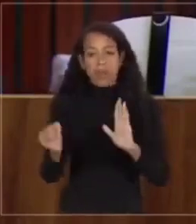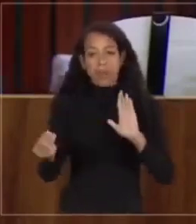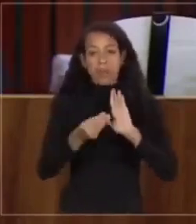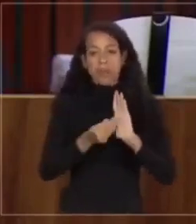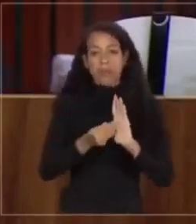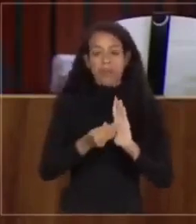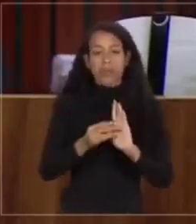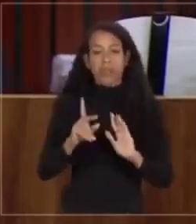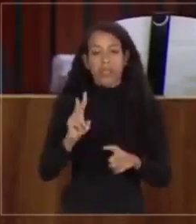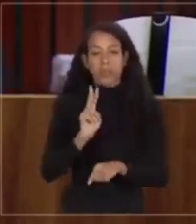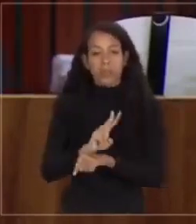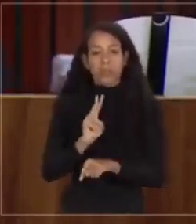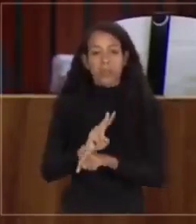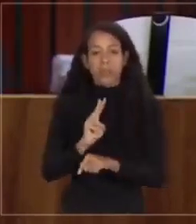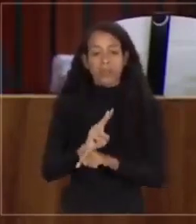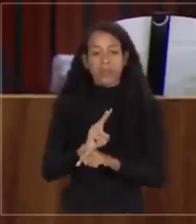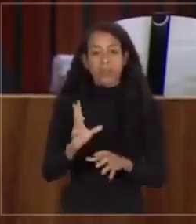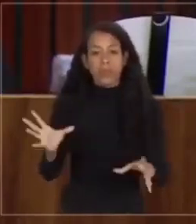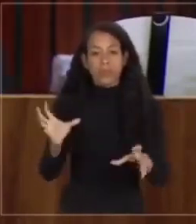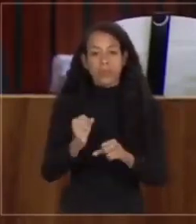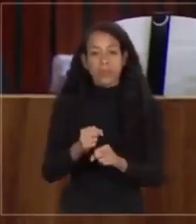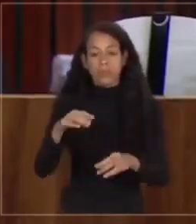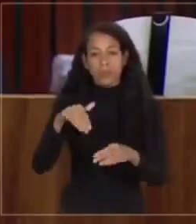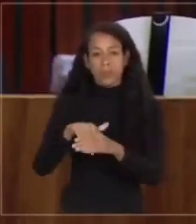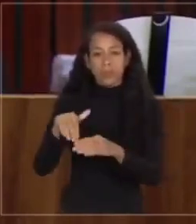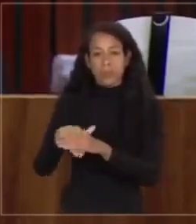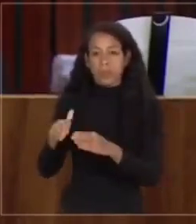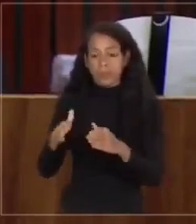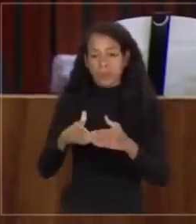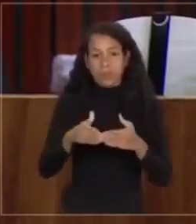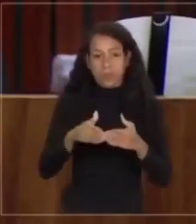de publicação, mantendo-se o cômputo dos votos em favor da legenda.